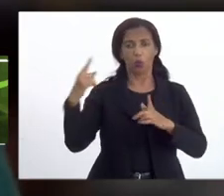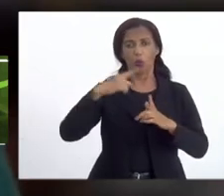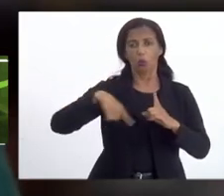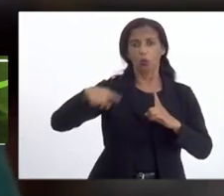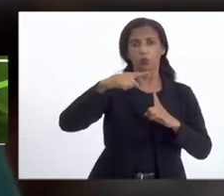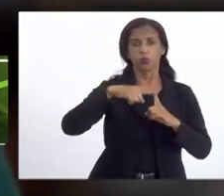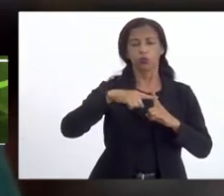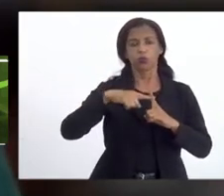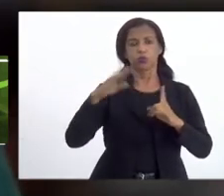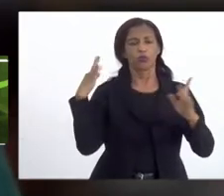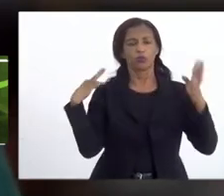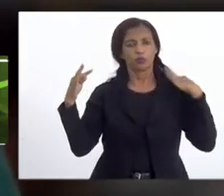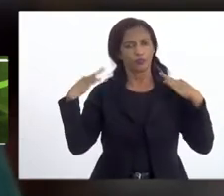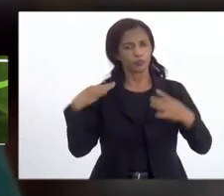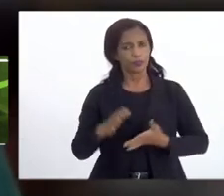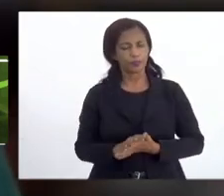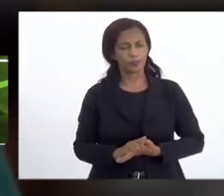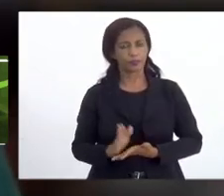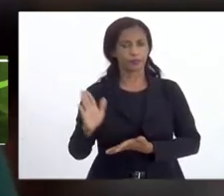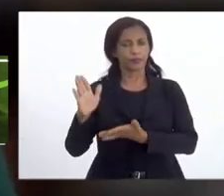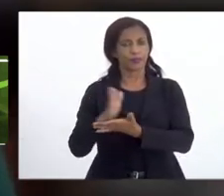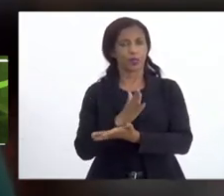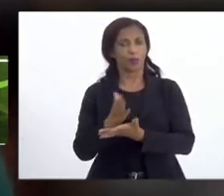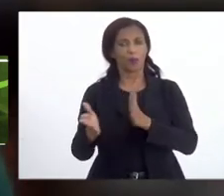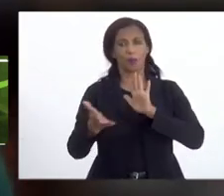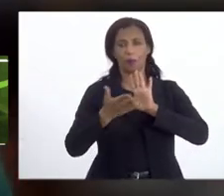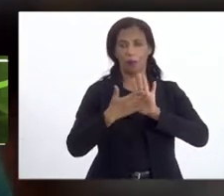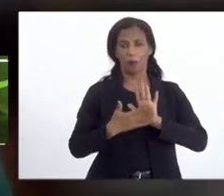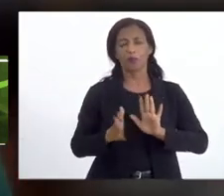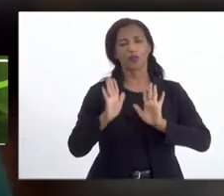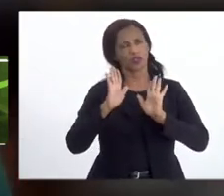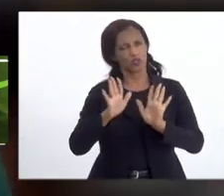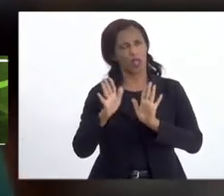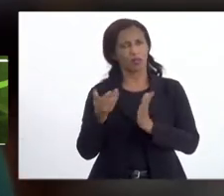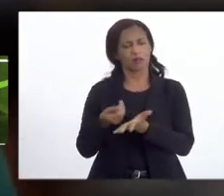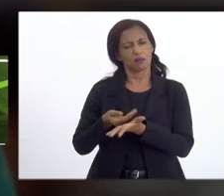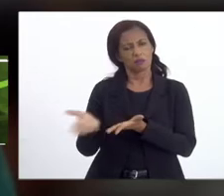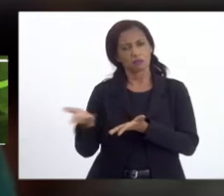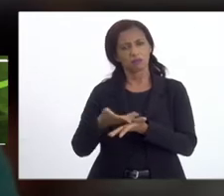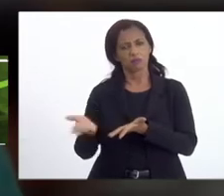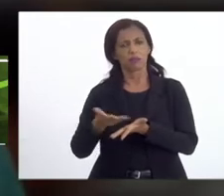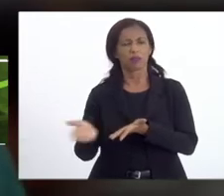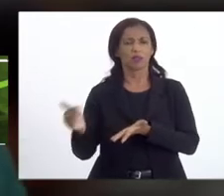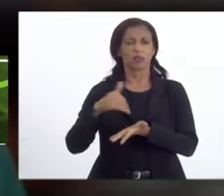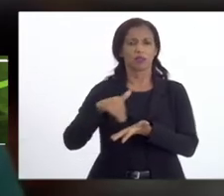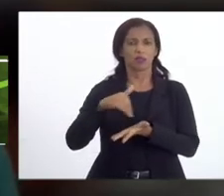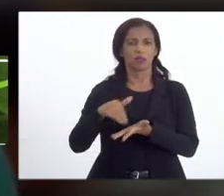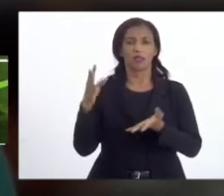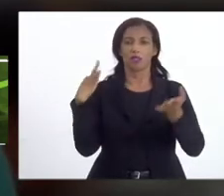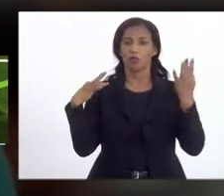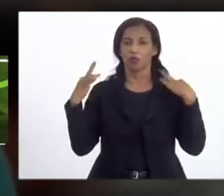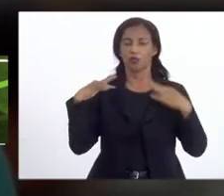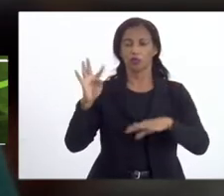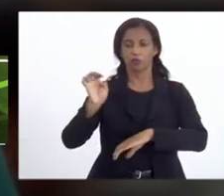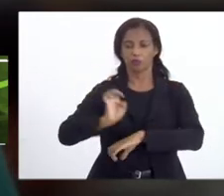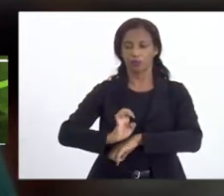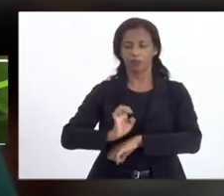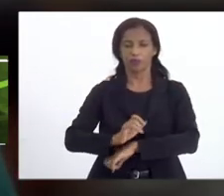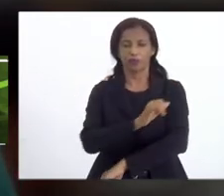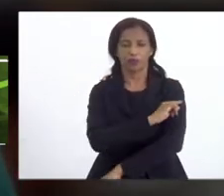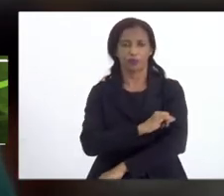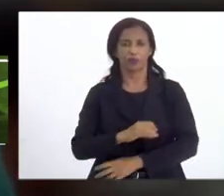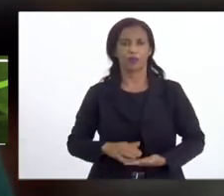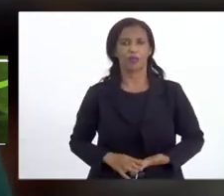Então, algumas proposições já estão sendo levantadas, encaminhadas para a Secretaria de Turismo do Estado do Rio de Janeiro e